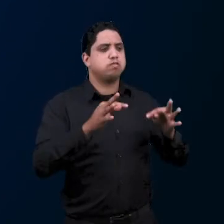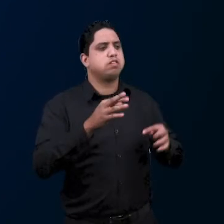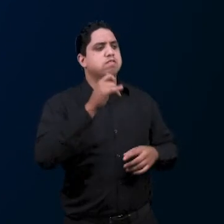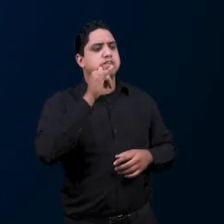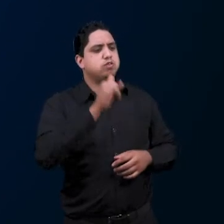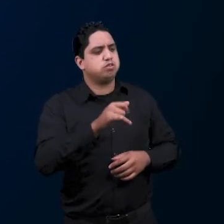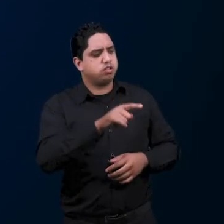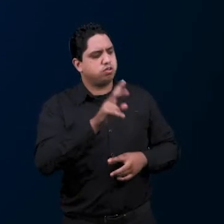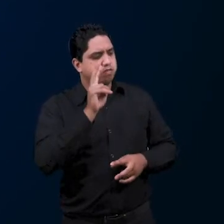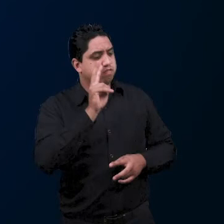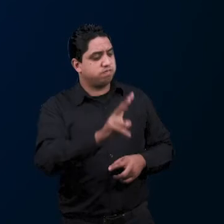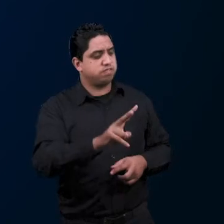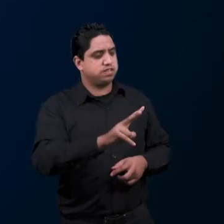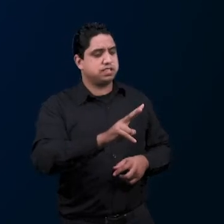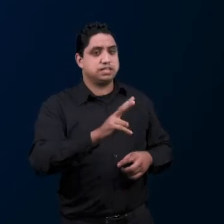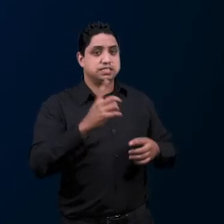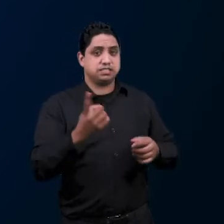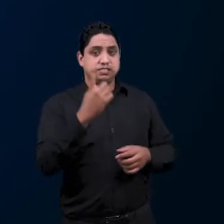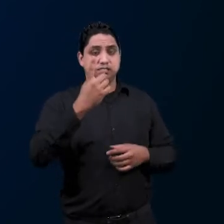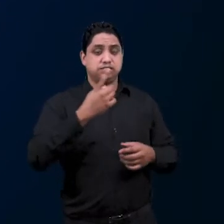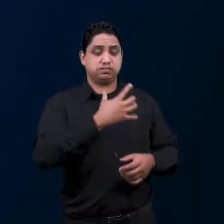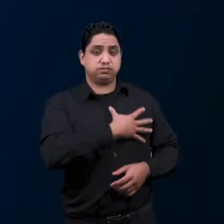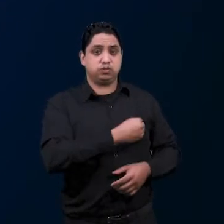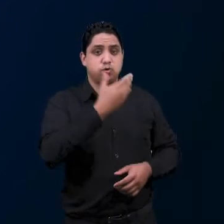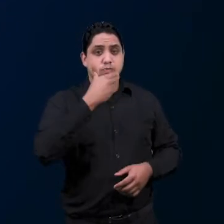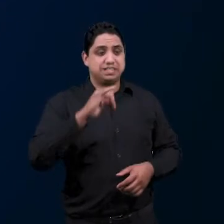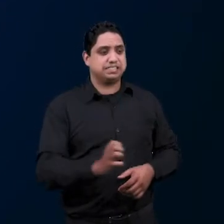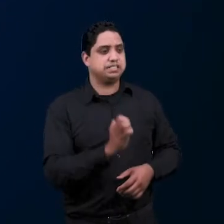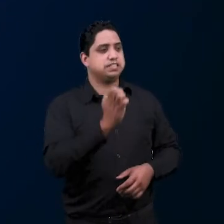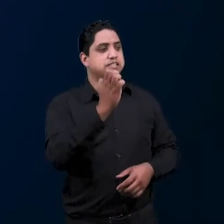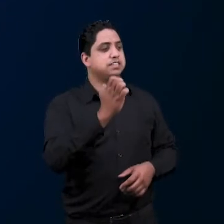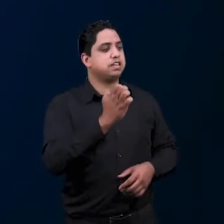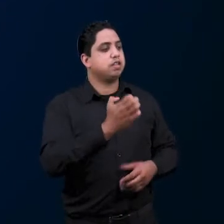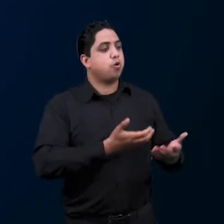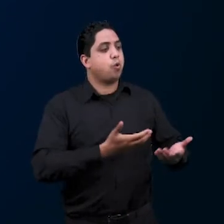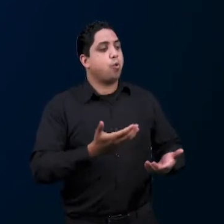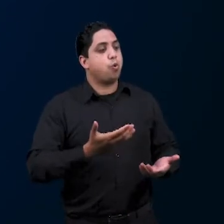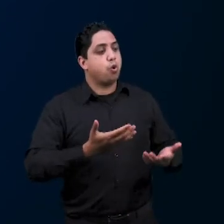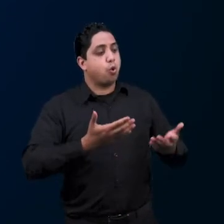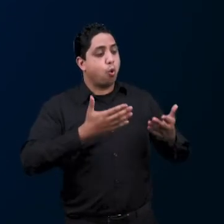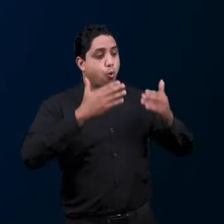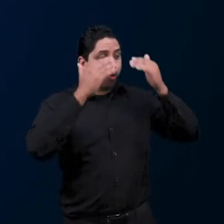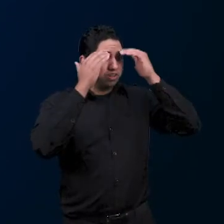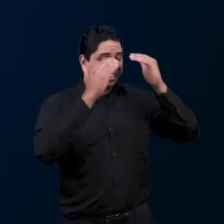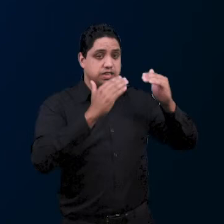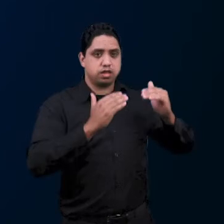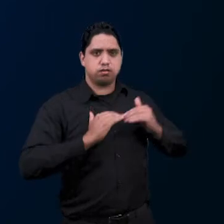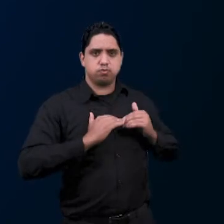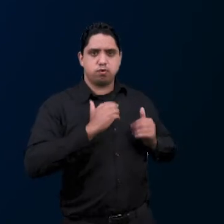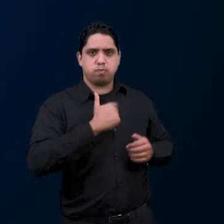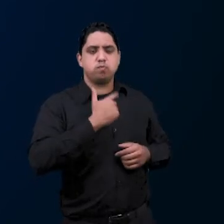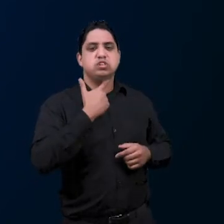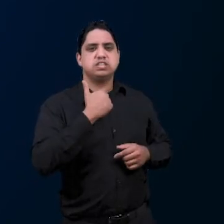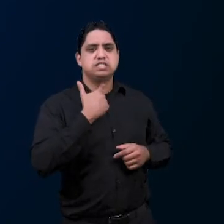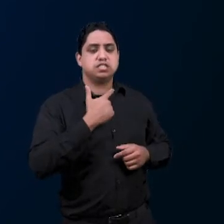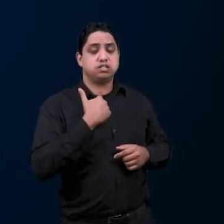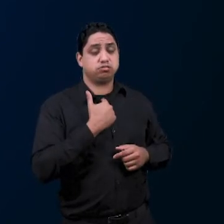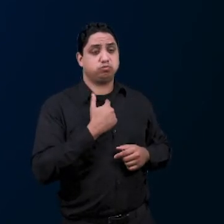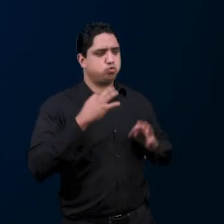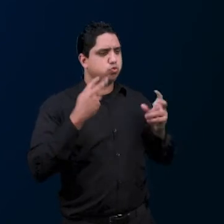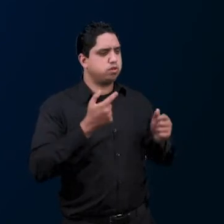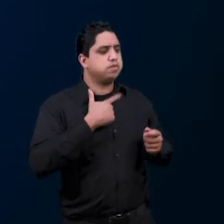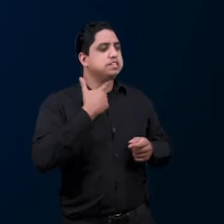disse: achei a Davi, filho de Jessé, homem conforme o meu coração, que executará toda a minha